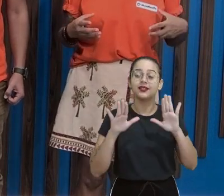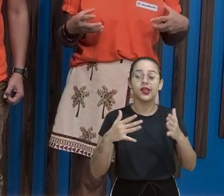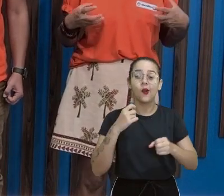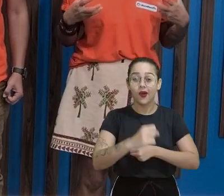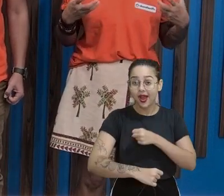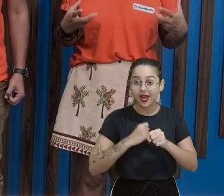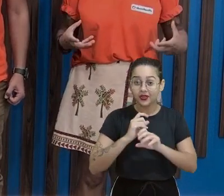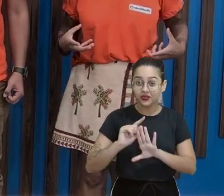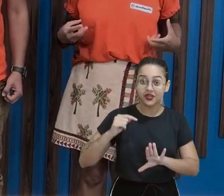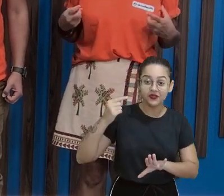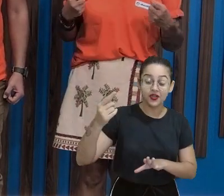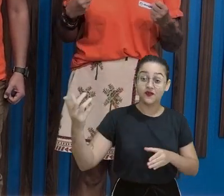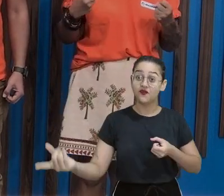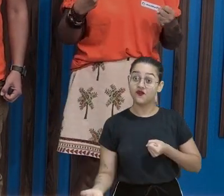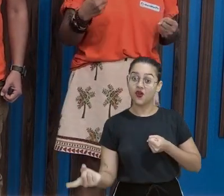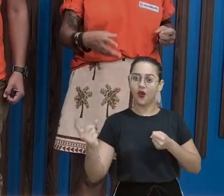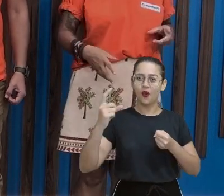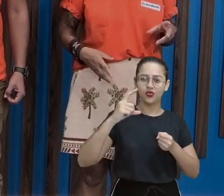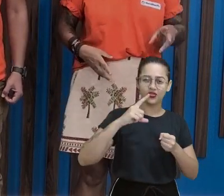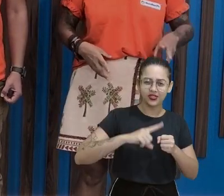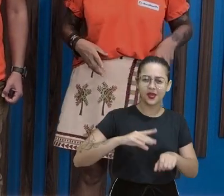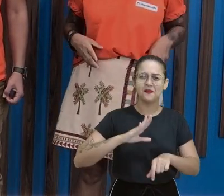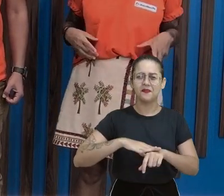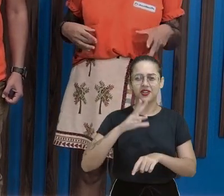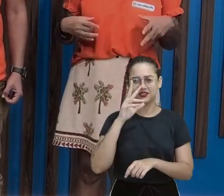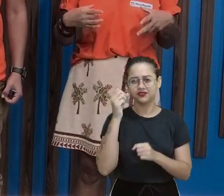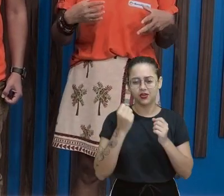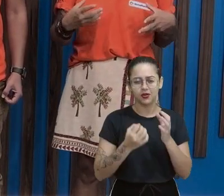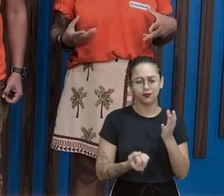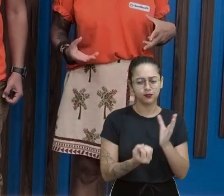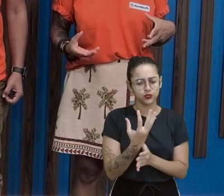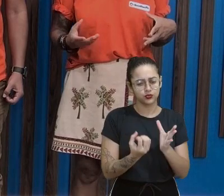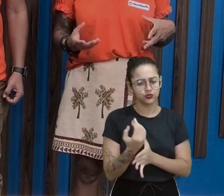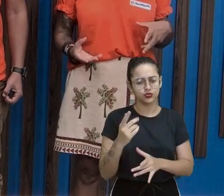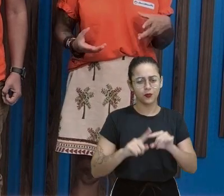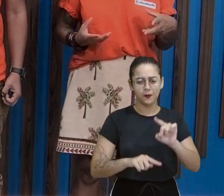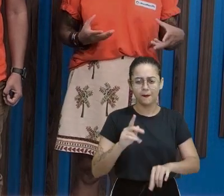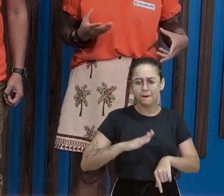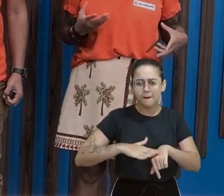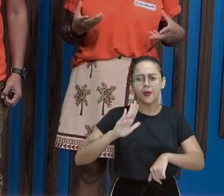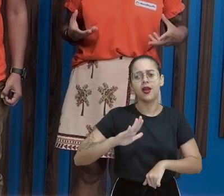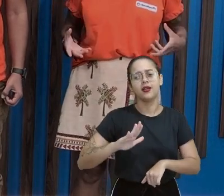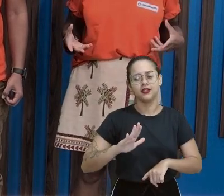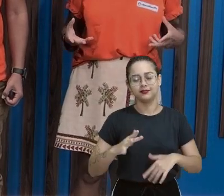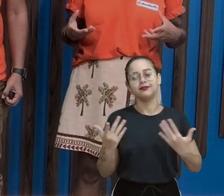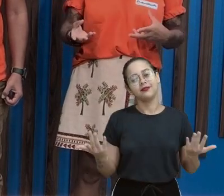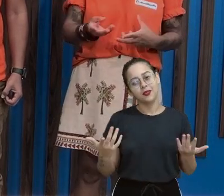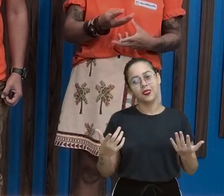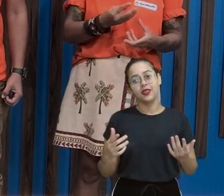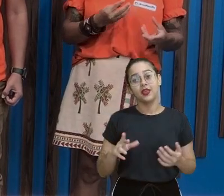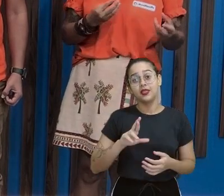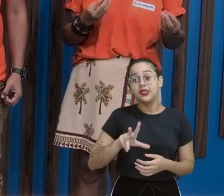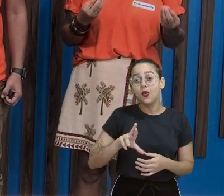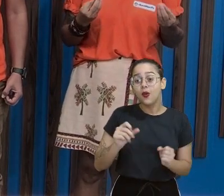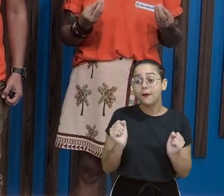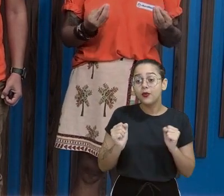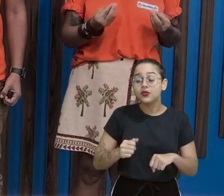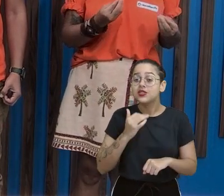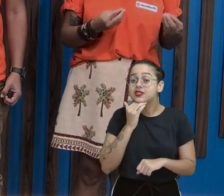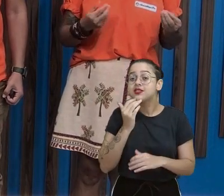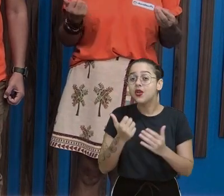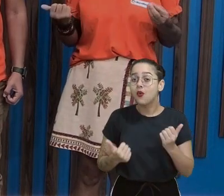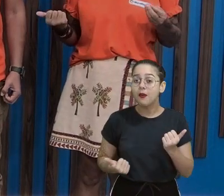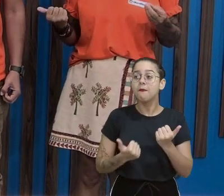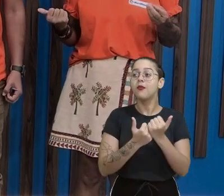voltar com mais gás, com mais sangue no olho, produzindo material ainda melhor, mas isso não seria possível sem todo o apoio que a